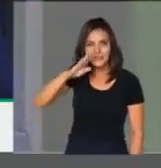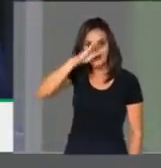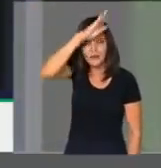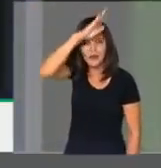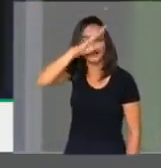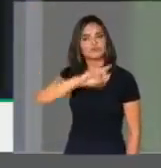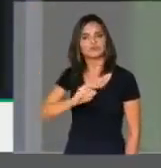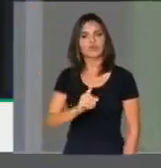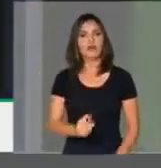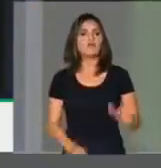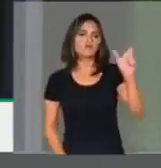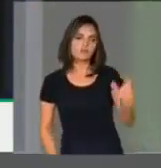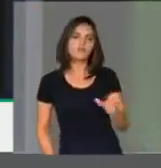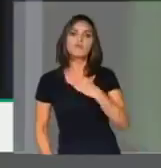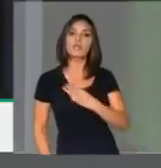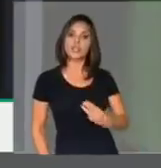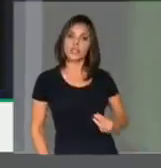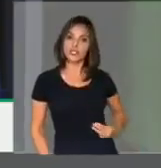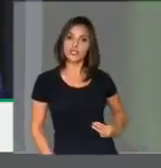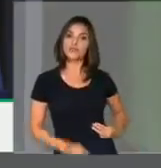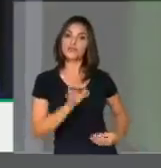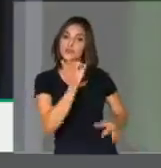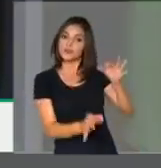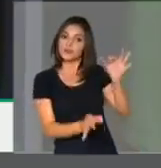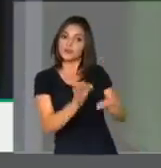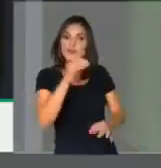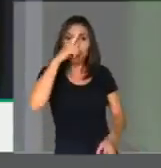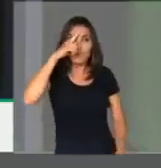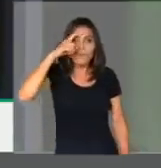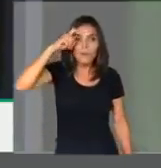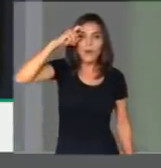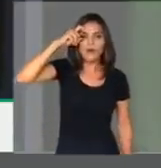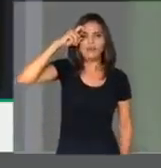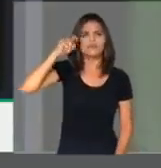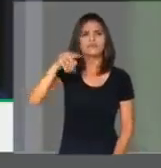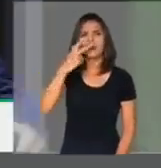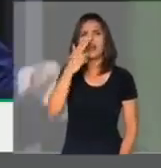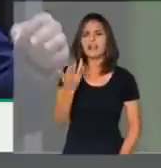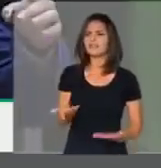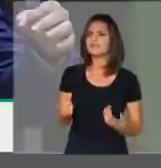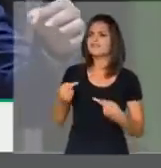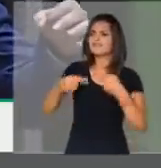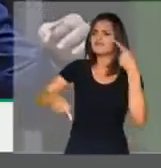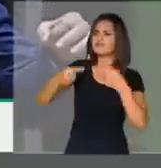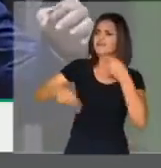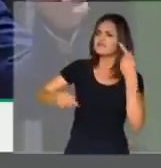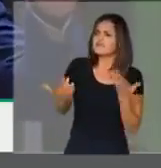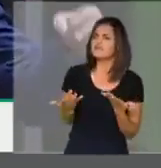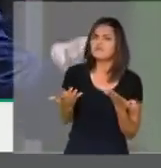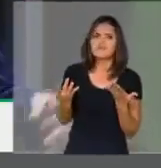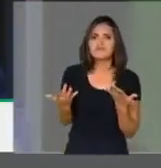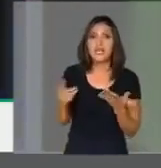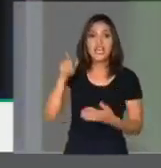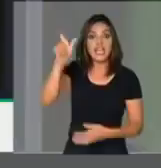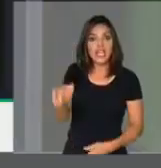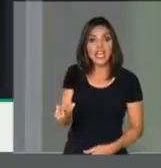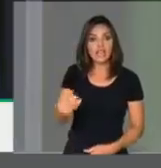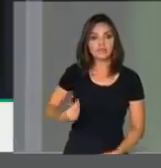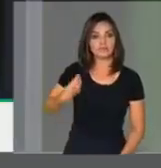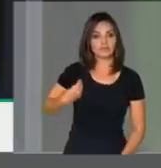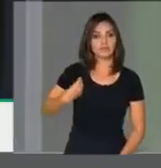é do senhor ministro da Justiça, que disse em uma palestra nos Estados